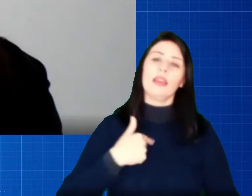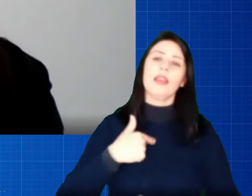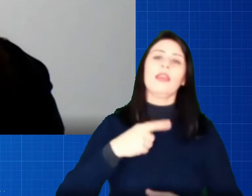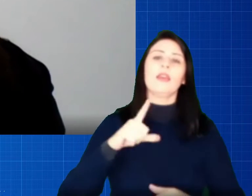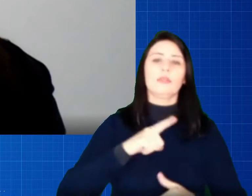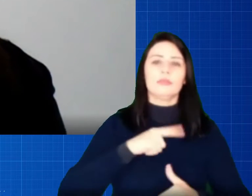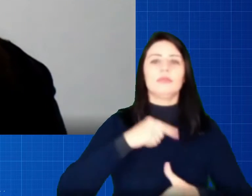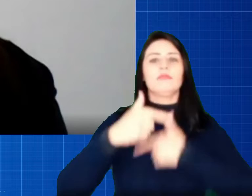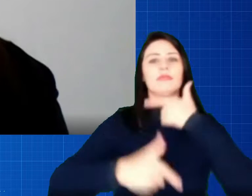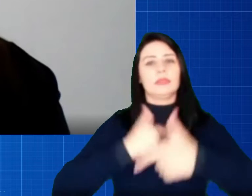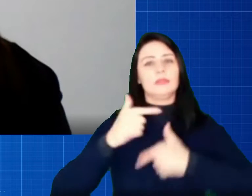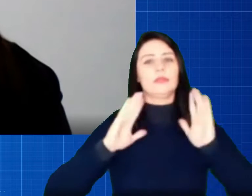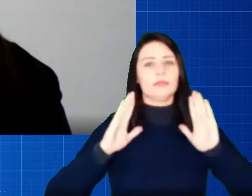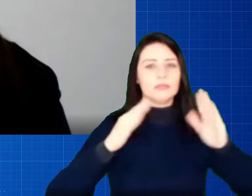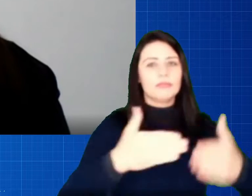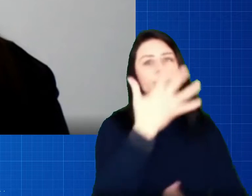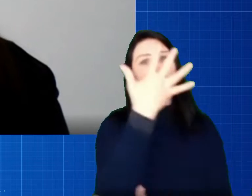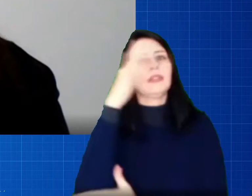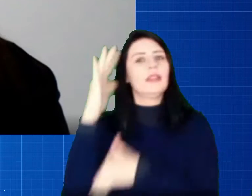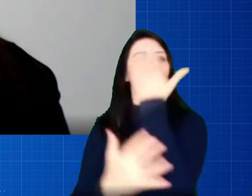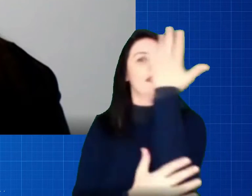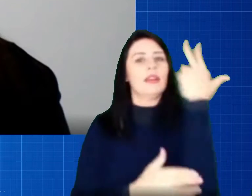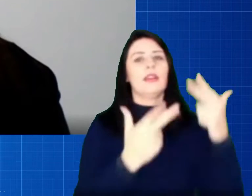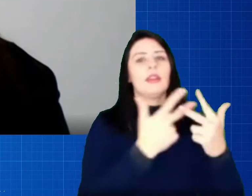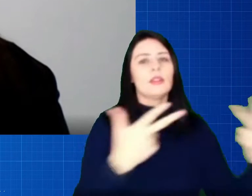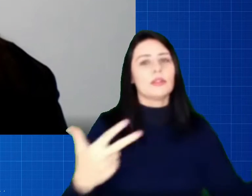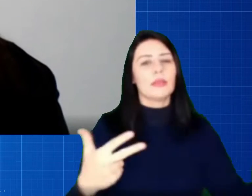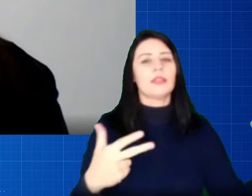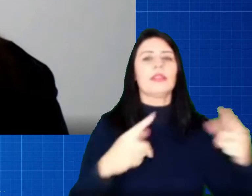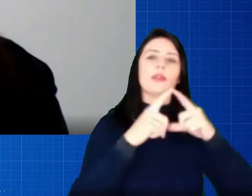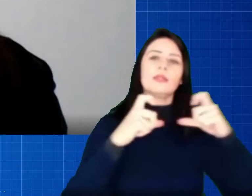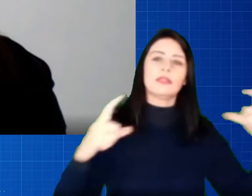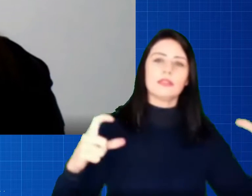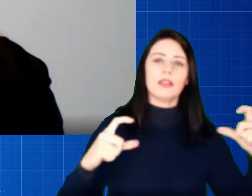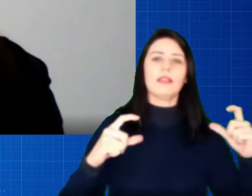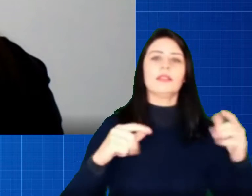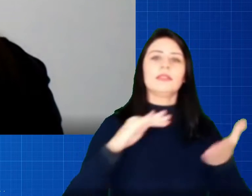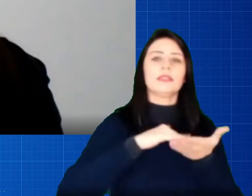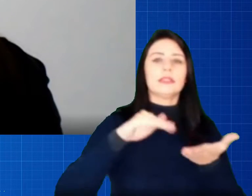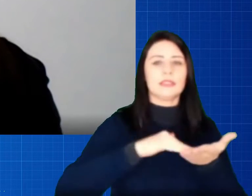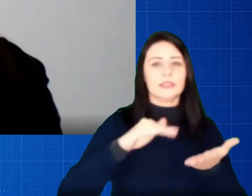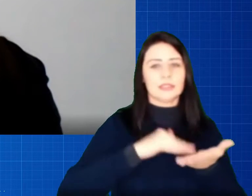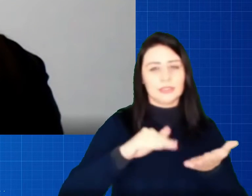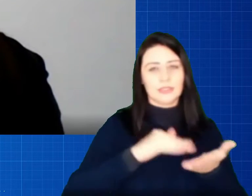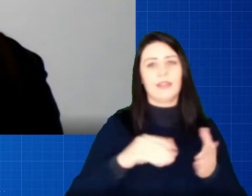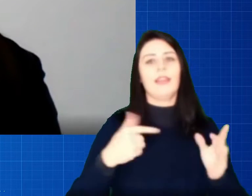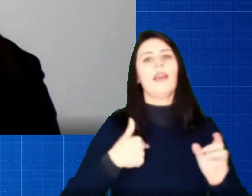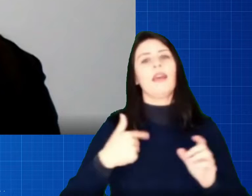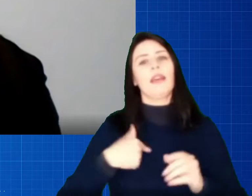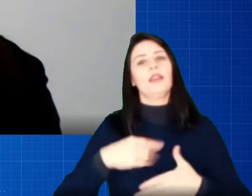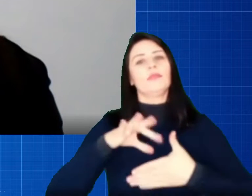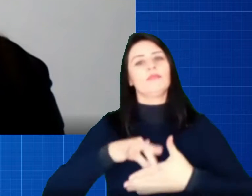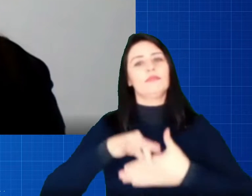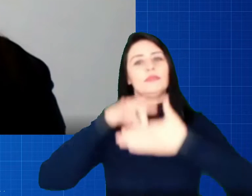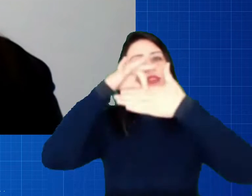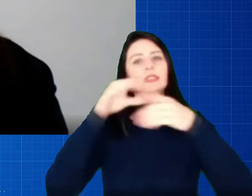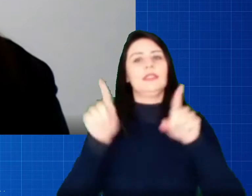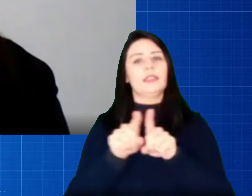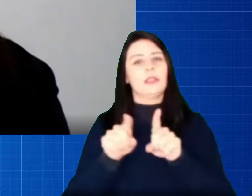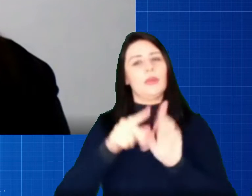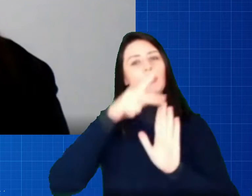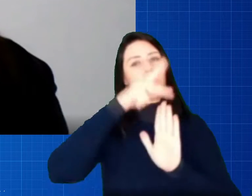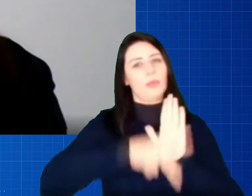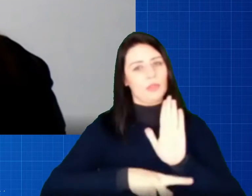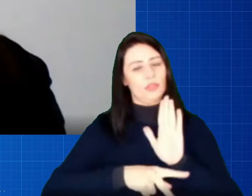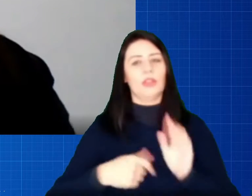assessora de Projetos de Educação Ambiental, Saúde e Clube de Ciências da Secretaria de Saúde e estou à frente das ações da educação do Programa Saúde